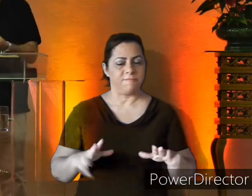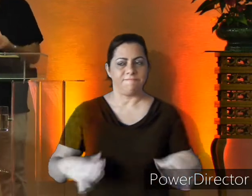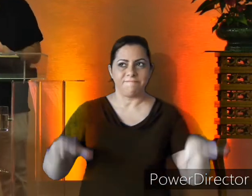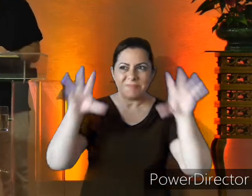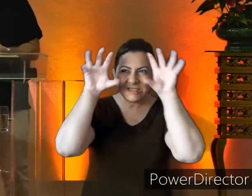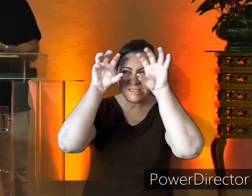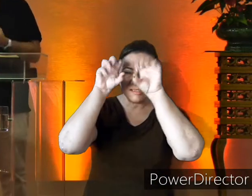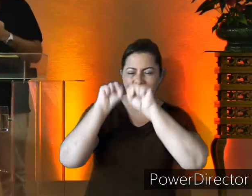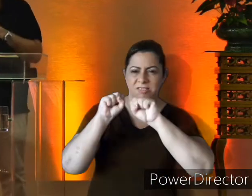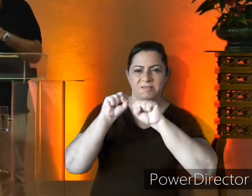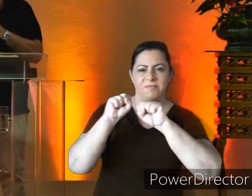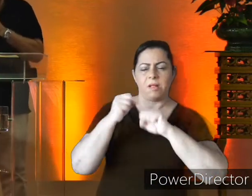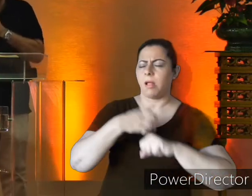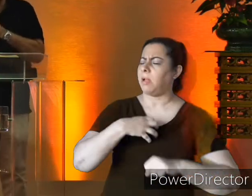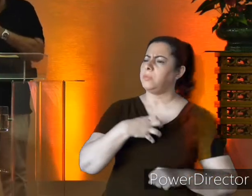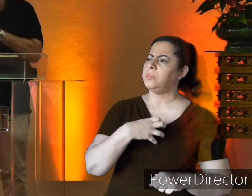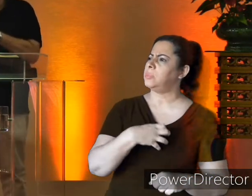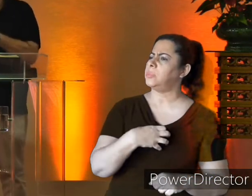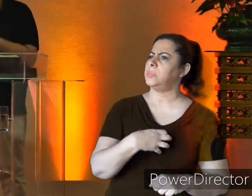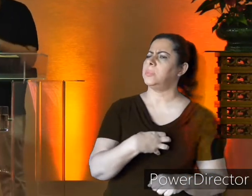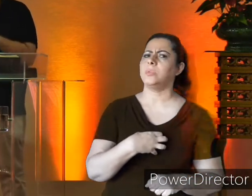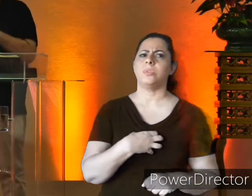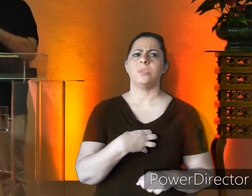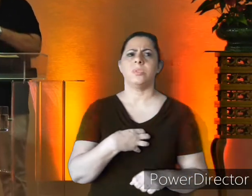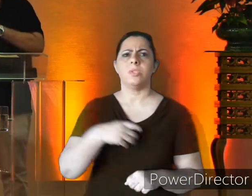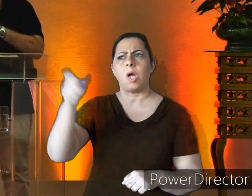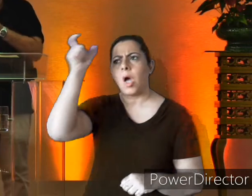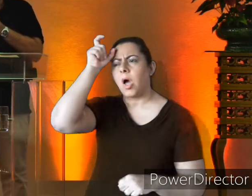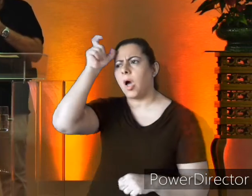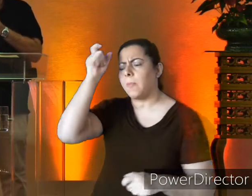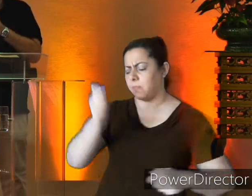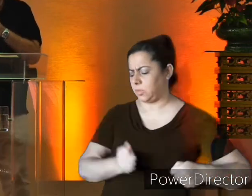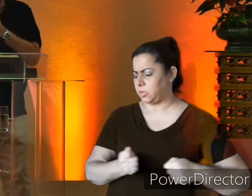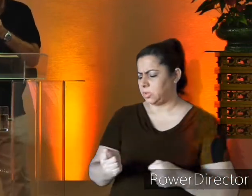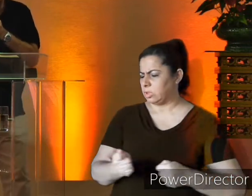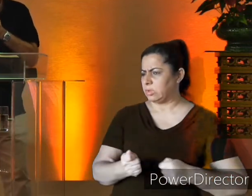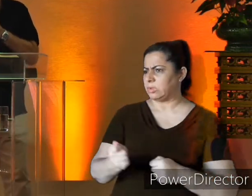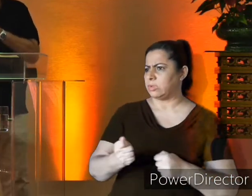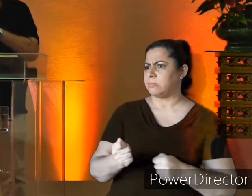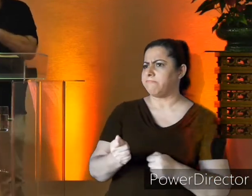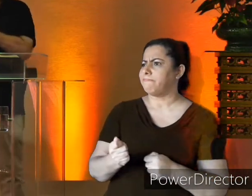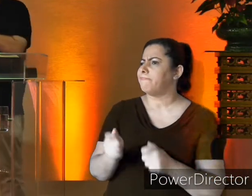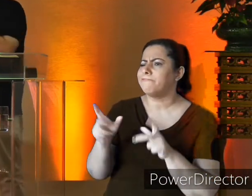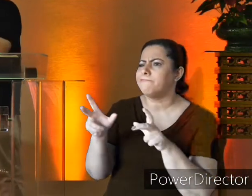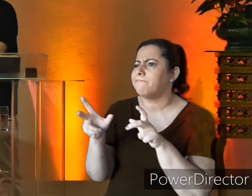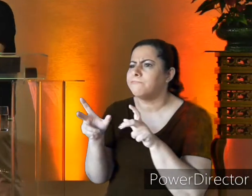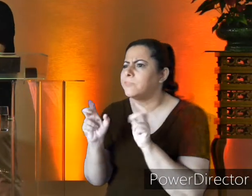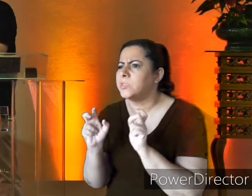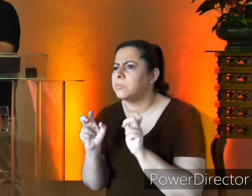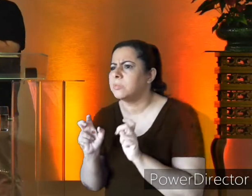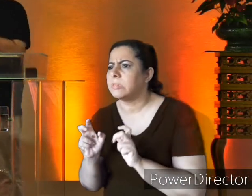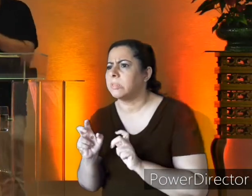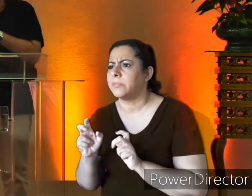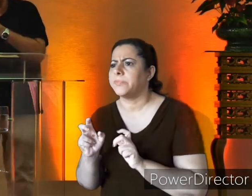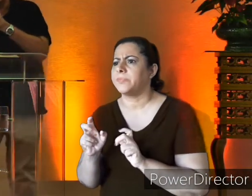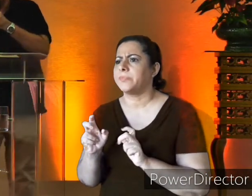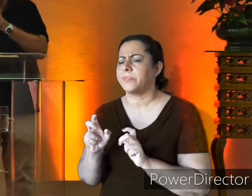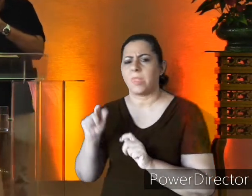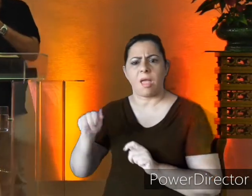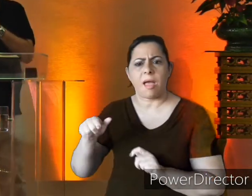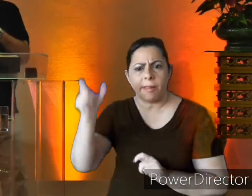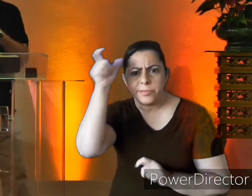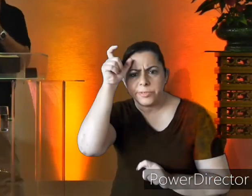venhamos até mesmo de certo modo perceber o que o diabo está tramando contra nós, porque não sentimos os seus